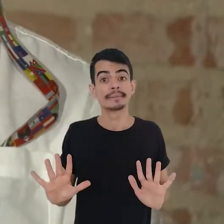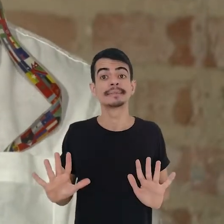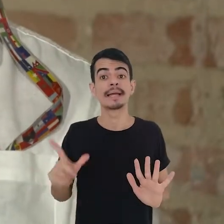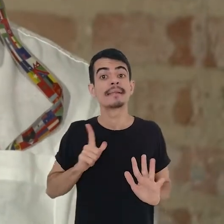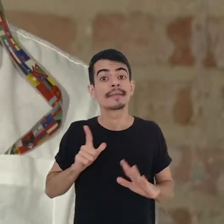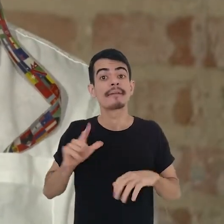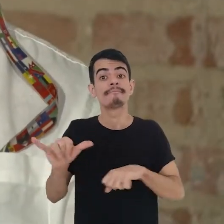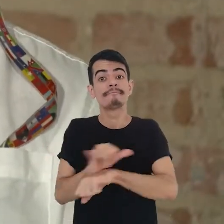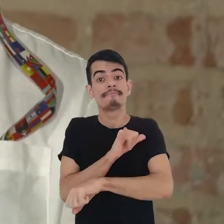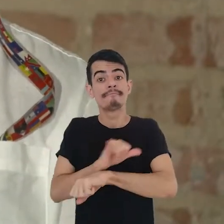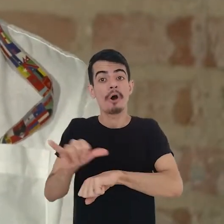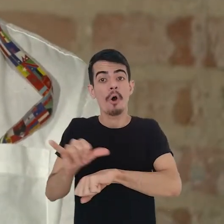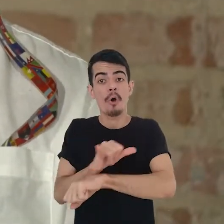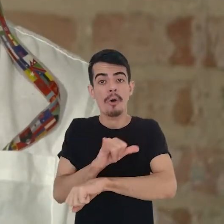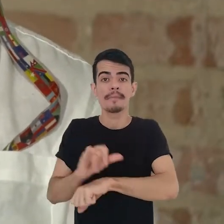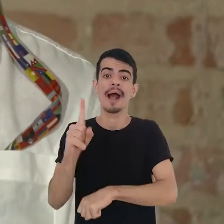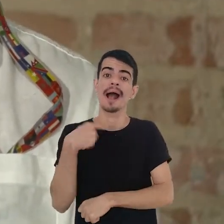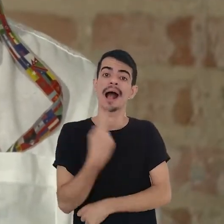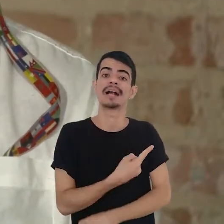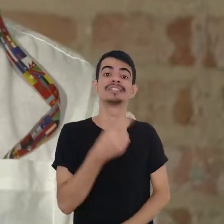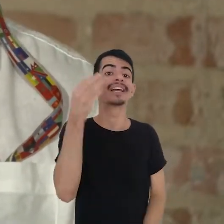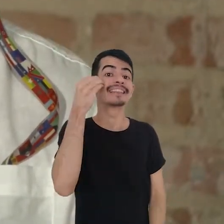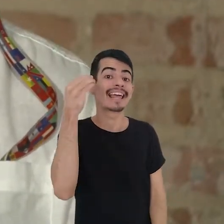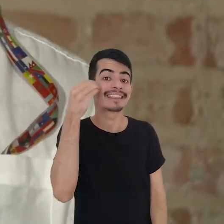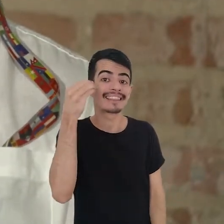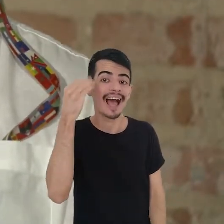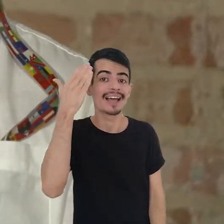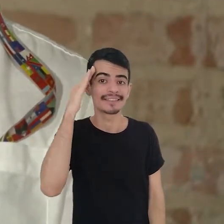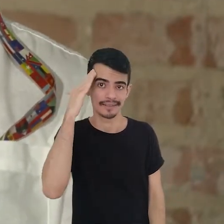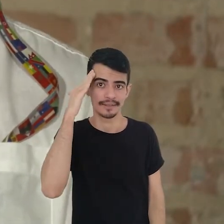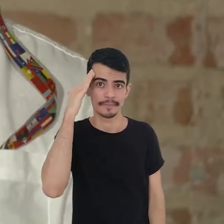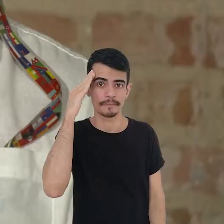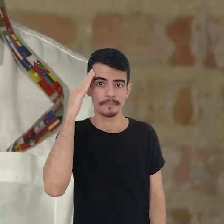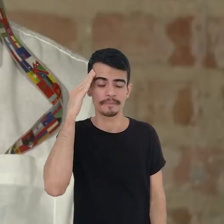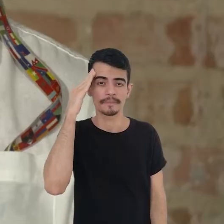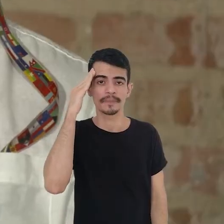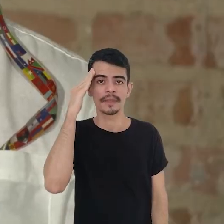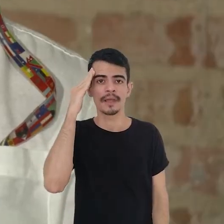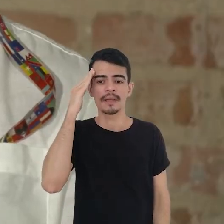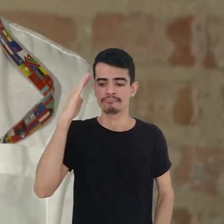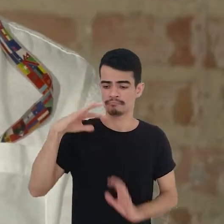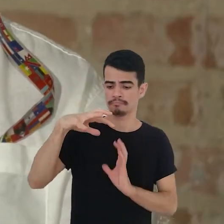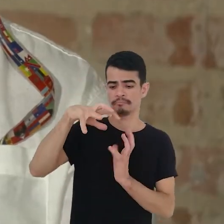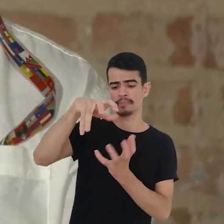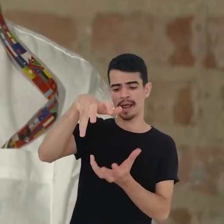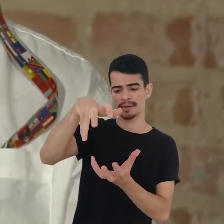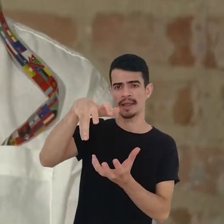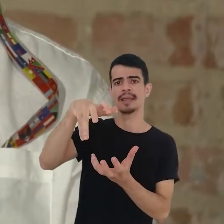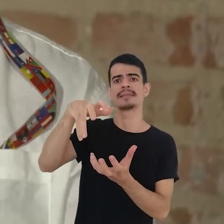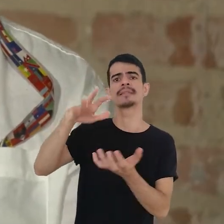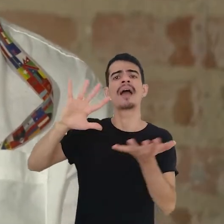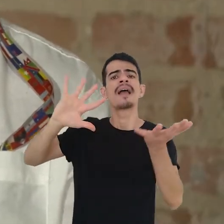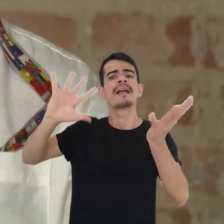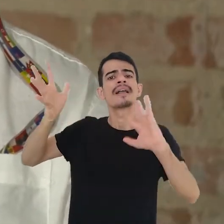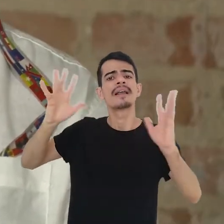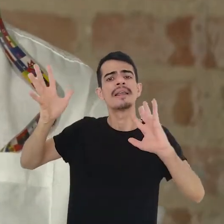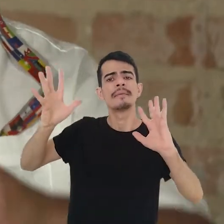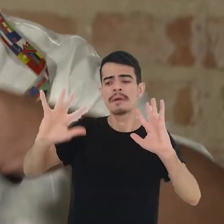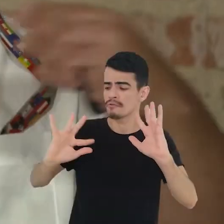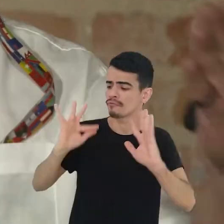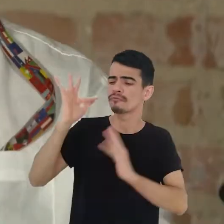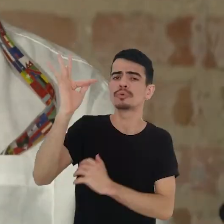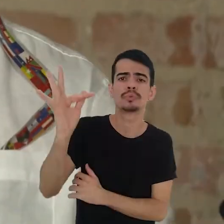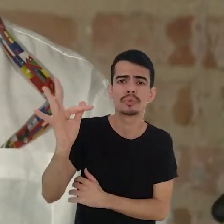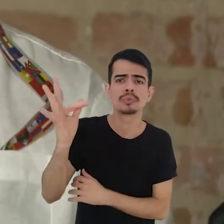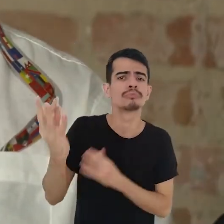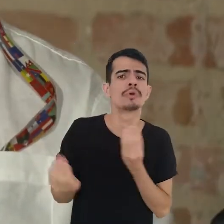existem outras formas da gente tentar entender qual é o futuro do nosso planeta e do clima da Terra